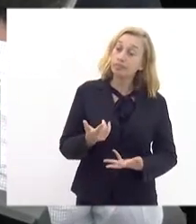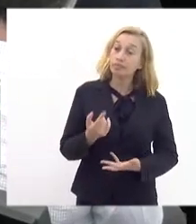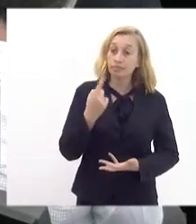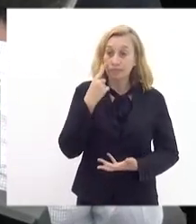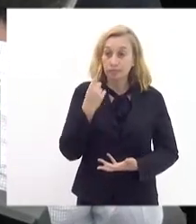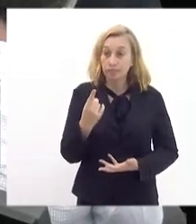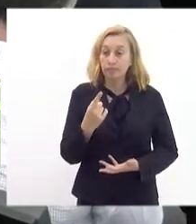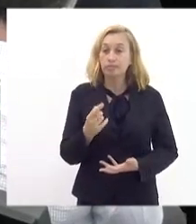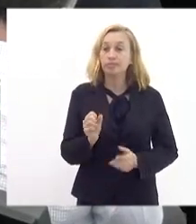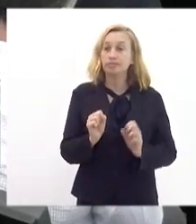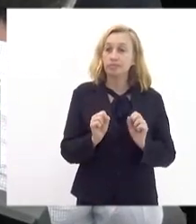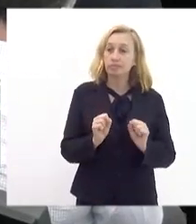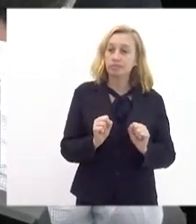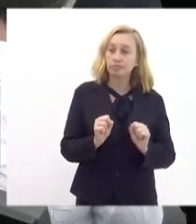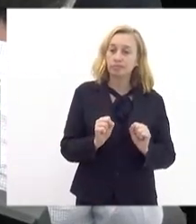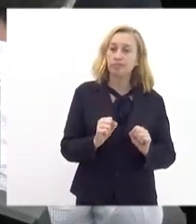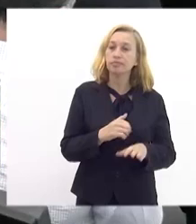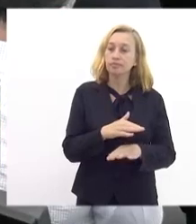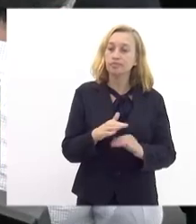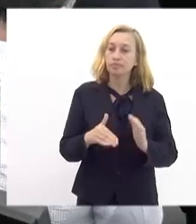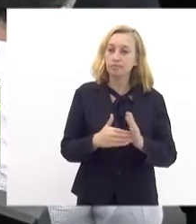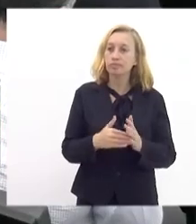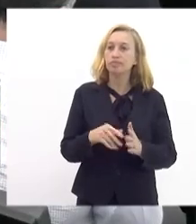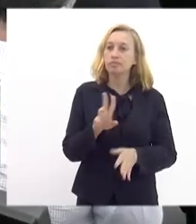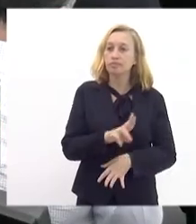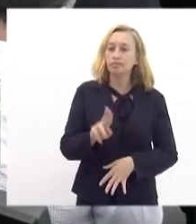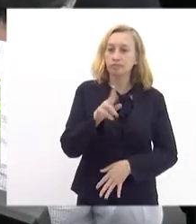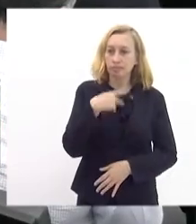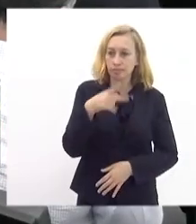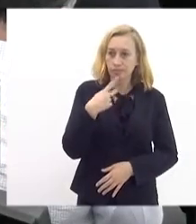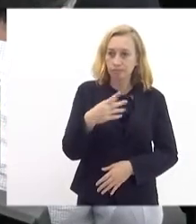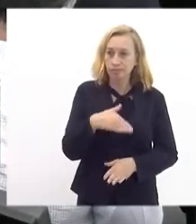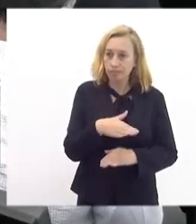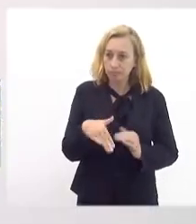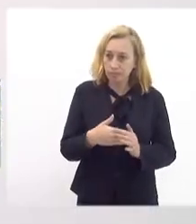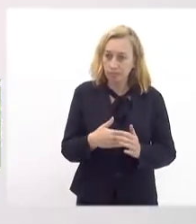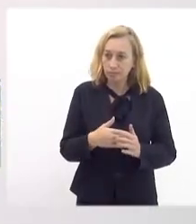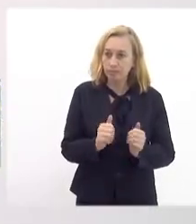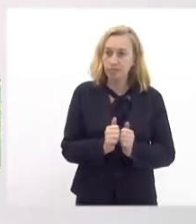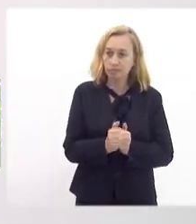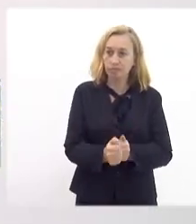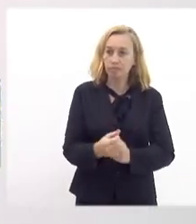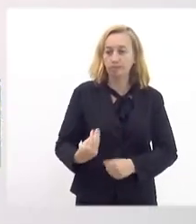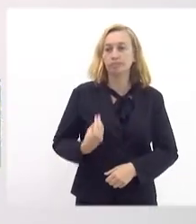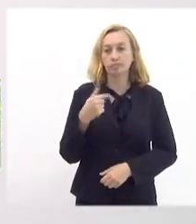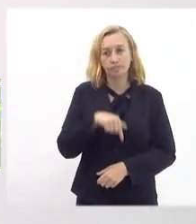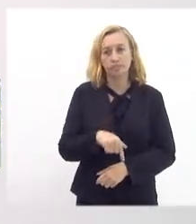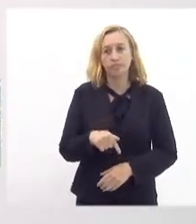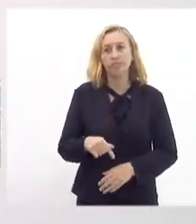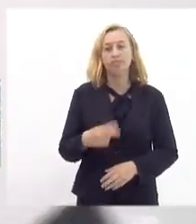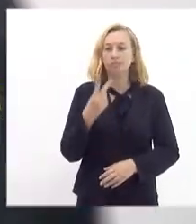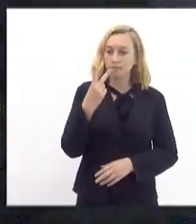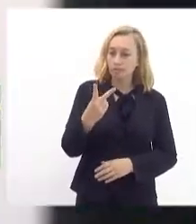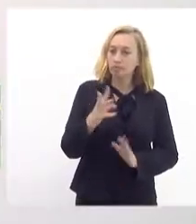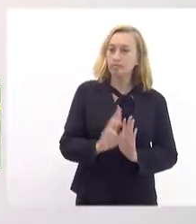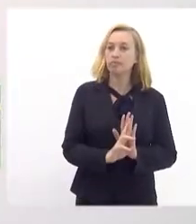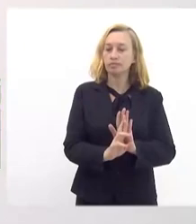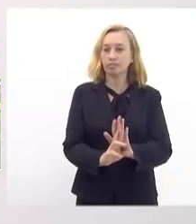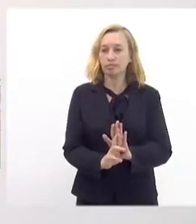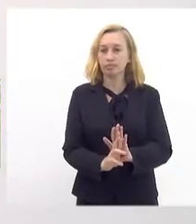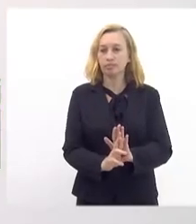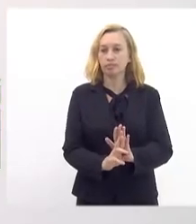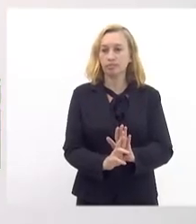dar medida possível fazer com que todos possam utilizar da palavra todos os segmentos estão aqui estão dois representantes dos